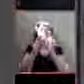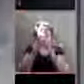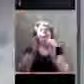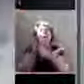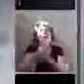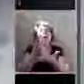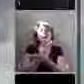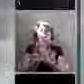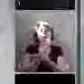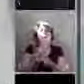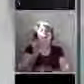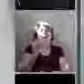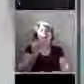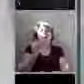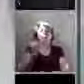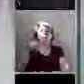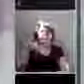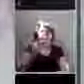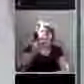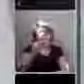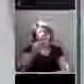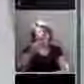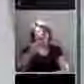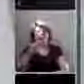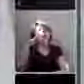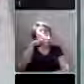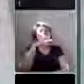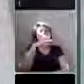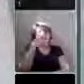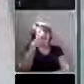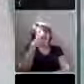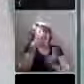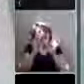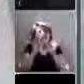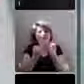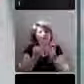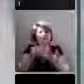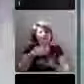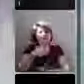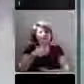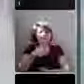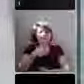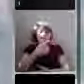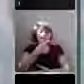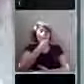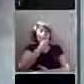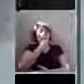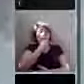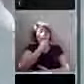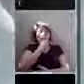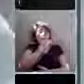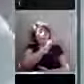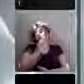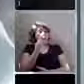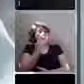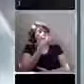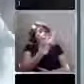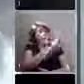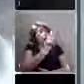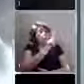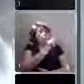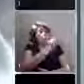Sastre Juan. Aliás, eu acho que ela é minha parente, porque a minha avó se chamava Alfonsa Sastre. Eu preciso falar isso